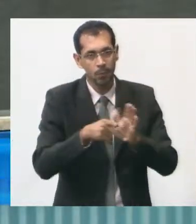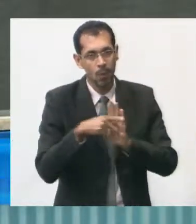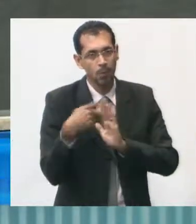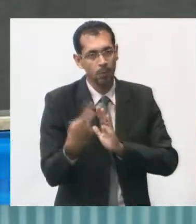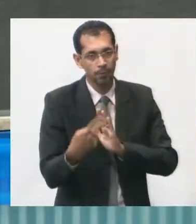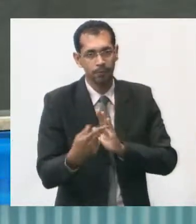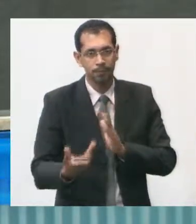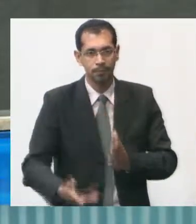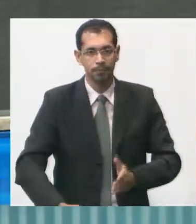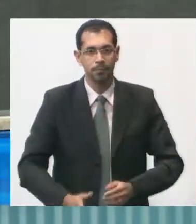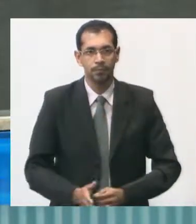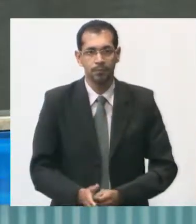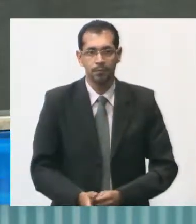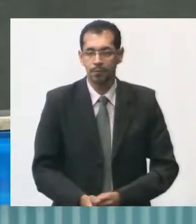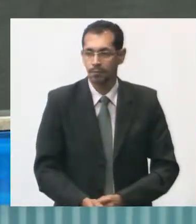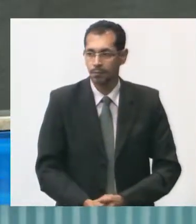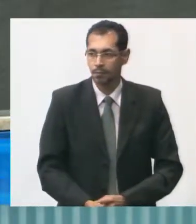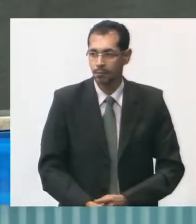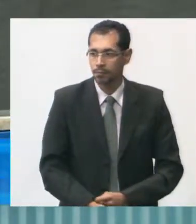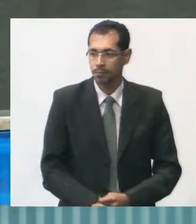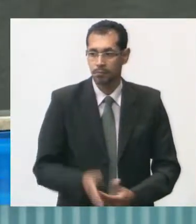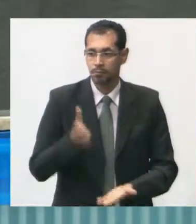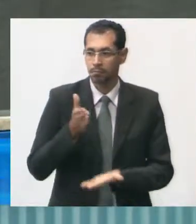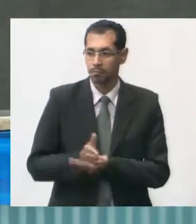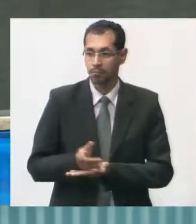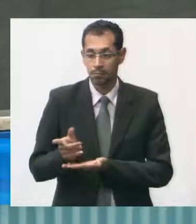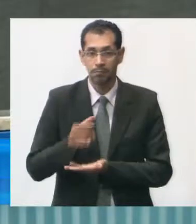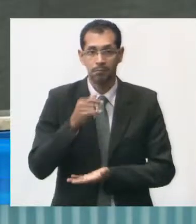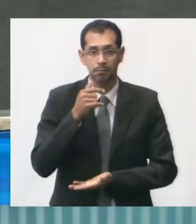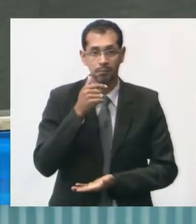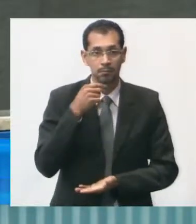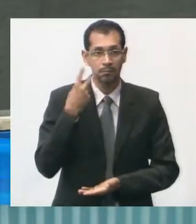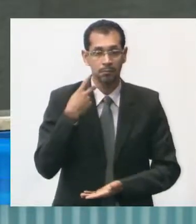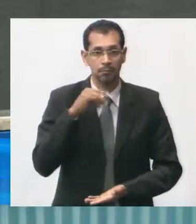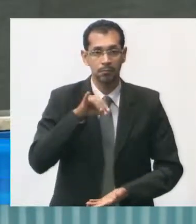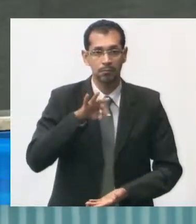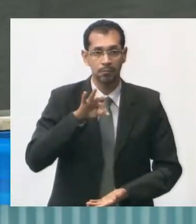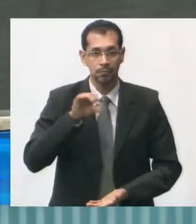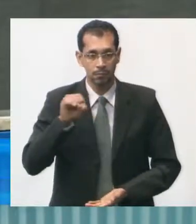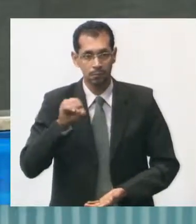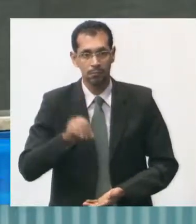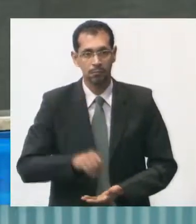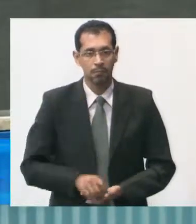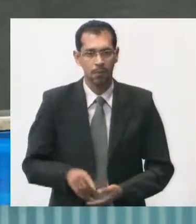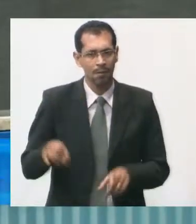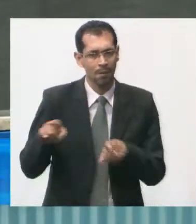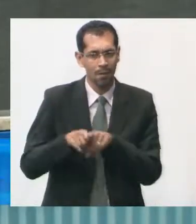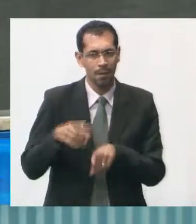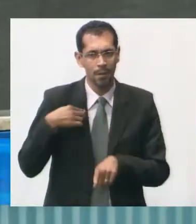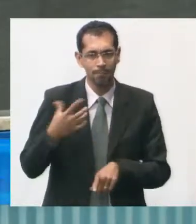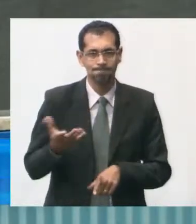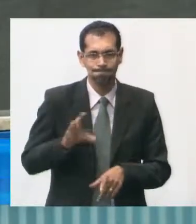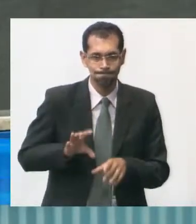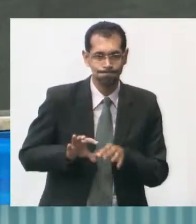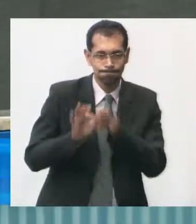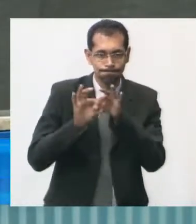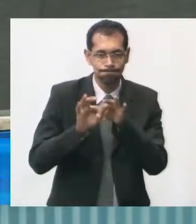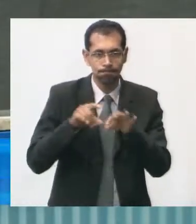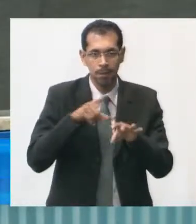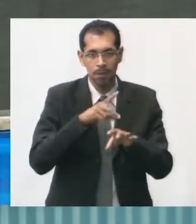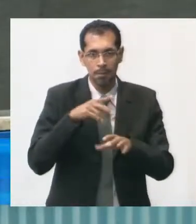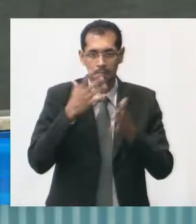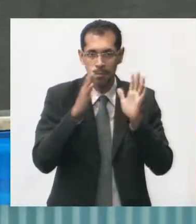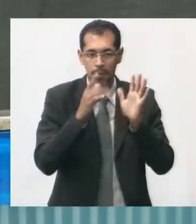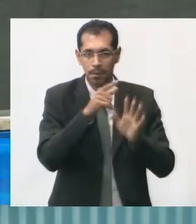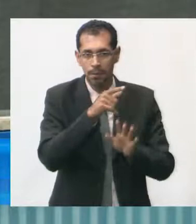que, presidente. Vereador Vaguinho. Eu também gostaria de parabenizar o Ricardo Tolentino pela conquista no sábado, lá na comunidade